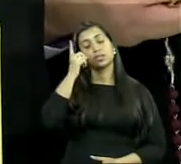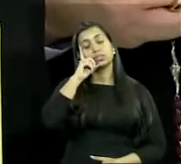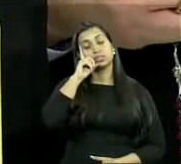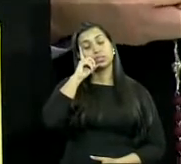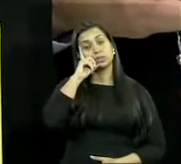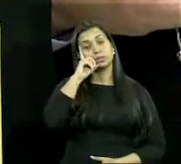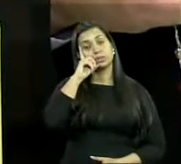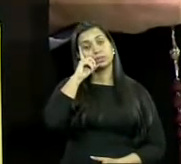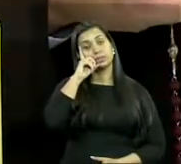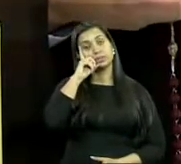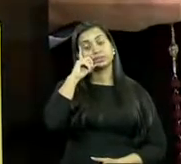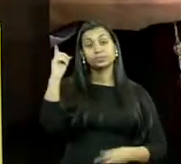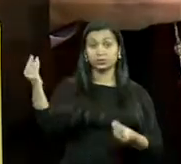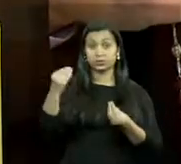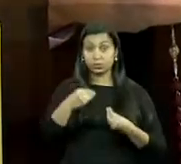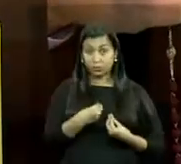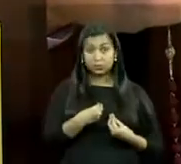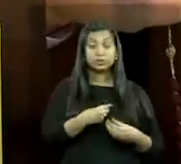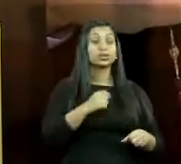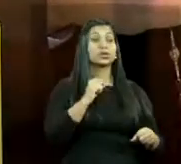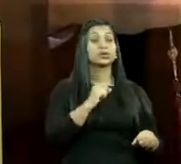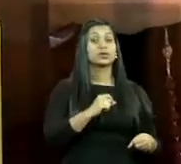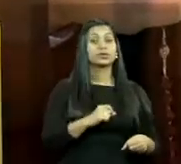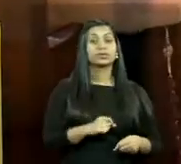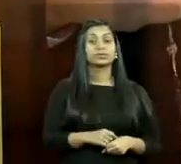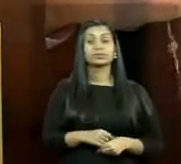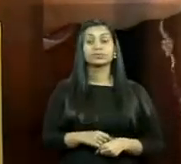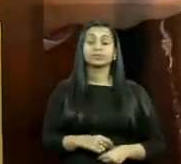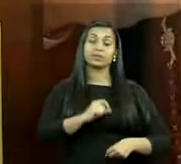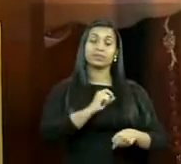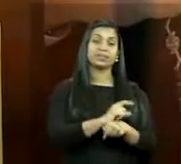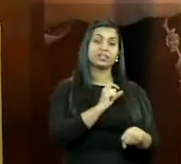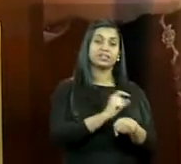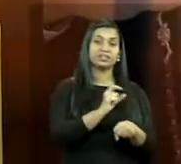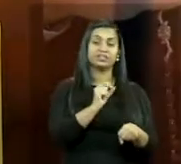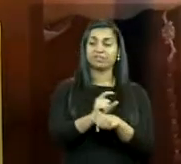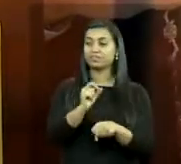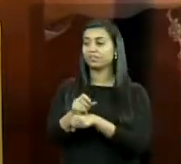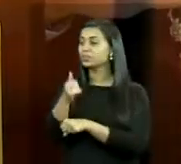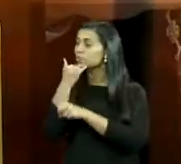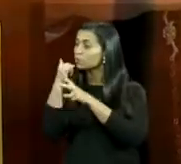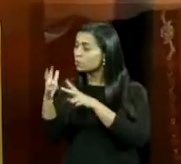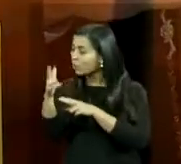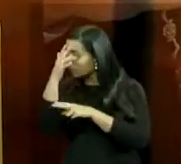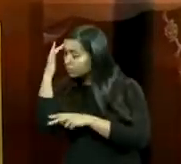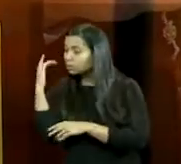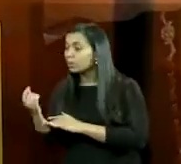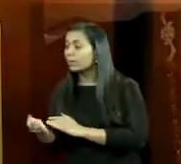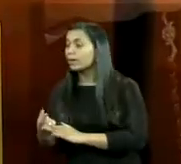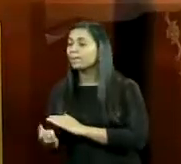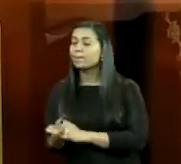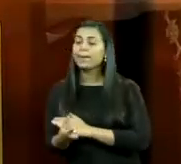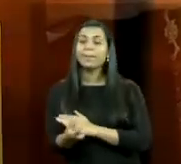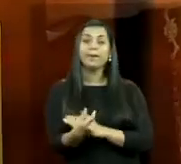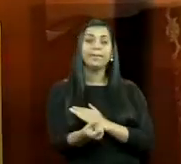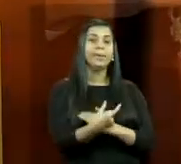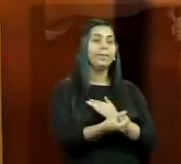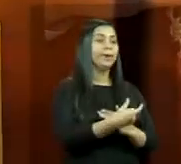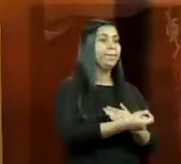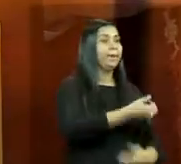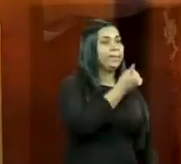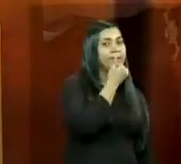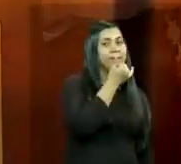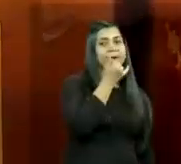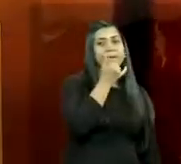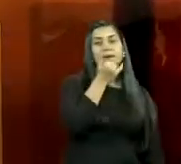O pão nosso de cada dia nos dai hoje. O pão nosso de cada dia nos dai hoje. Perdoai as nossas ofensas, assim como nós perdoamos a